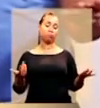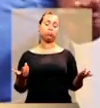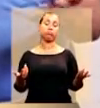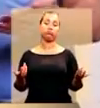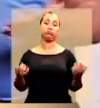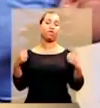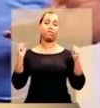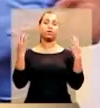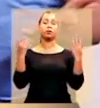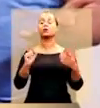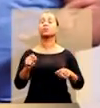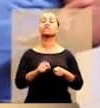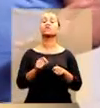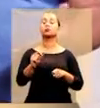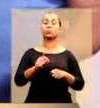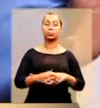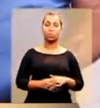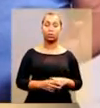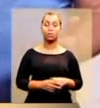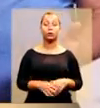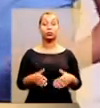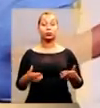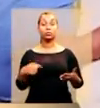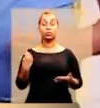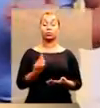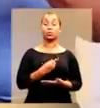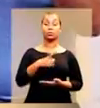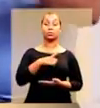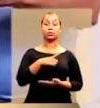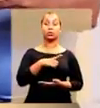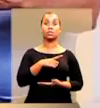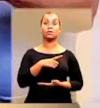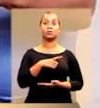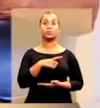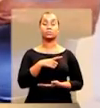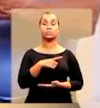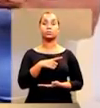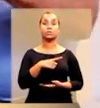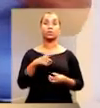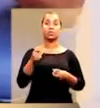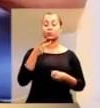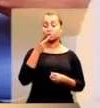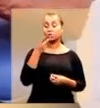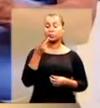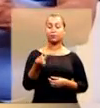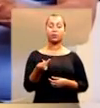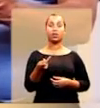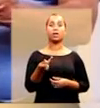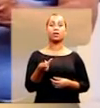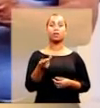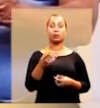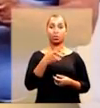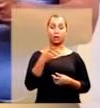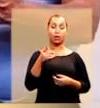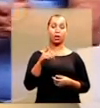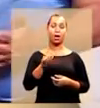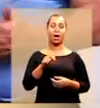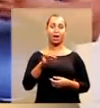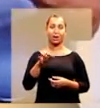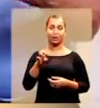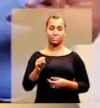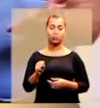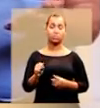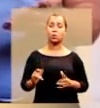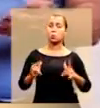sei lá, o que tem que fazer, né? Pô, a gente tem lá voltando a falar no Céu das Artes lá, é